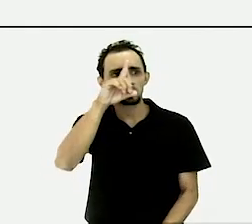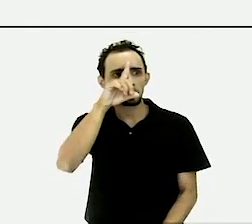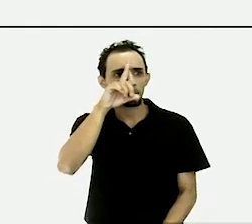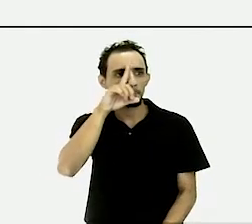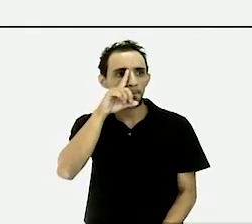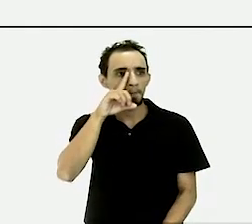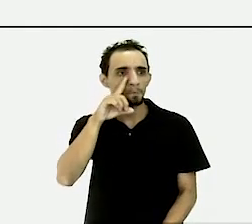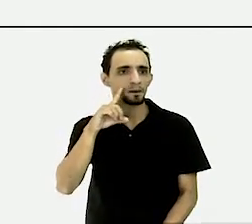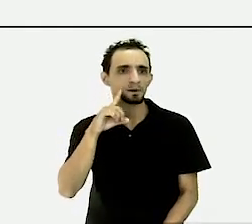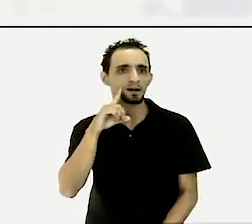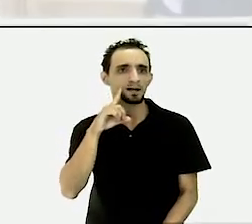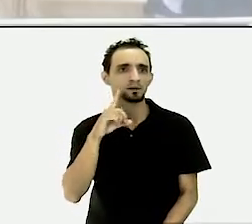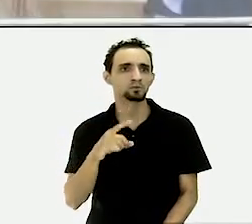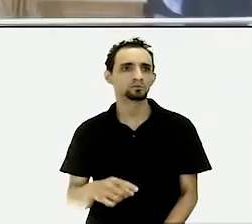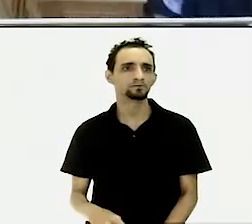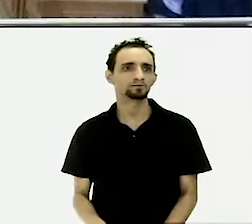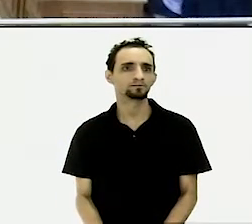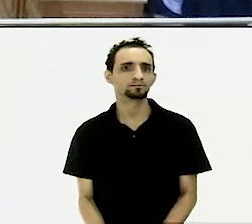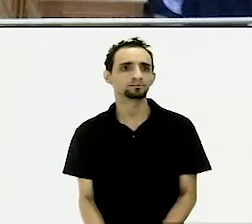tirar foto?